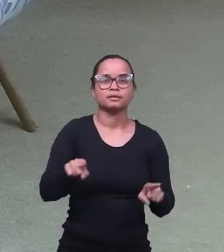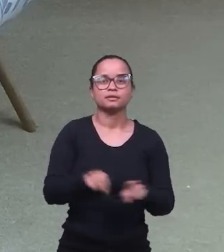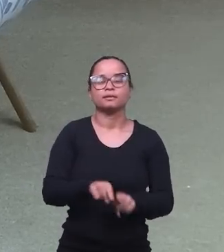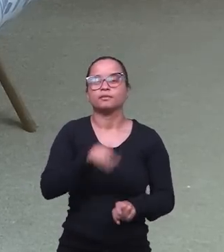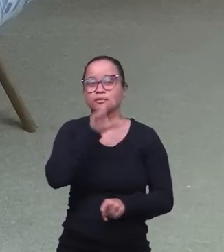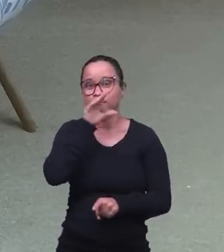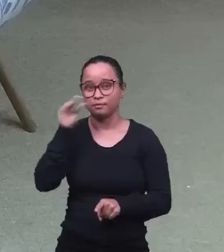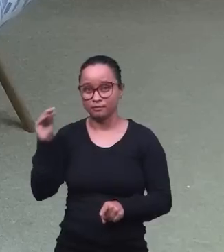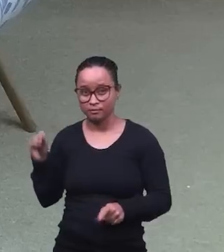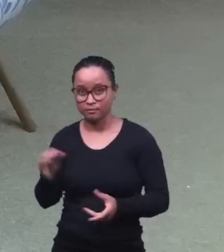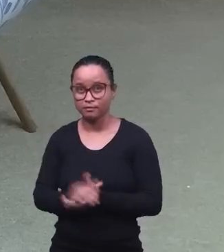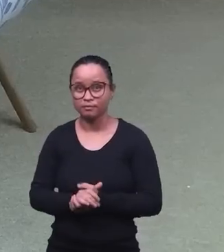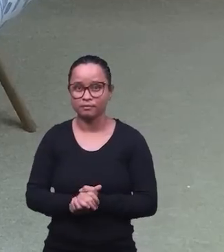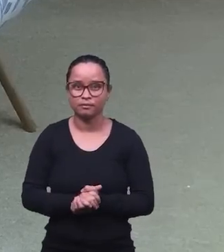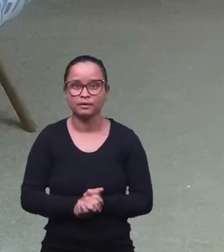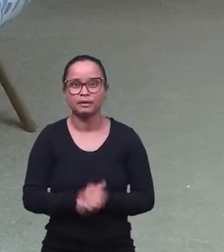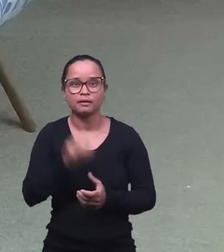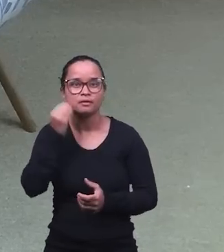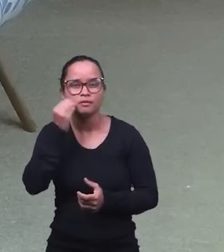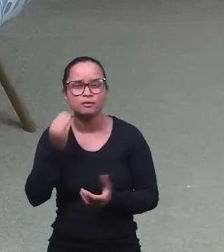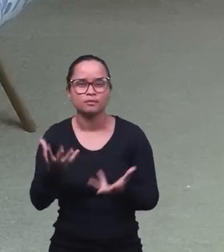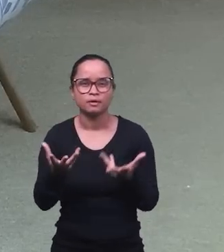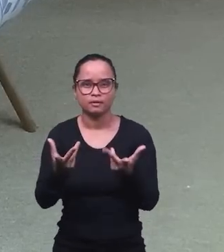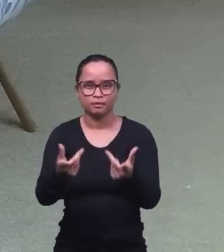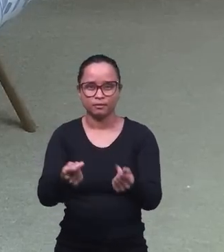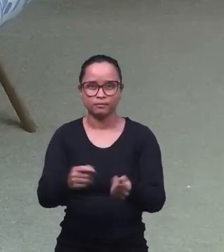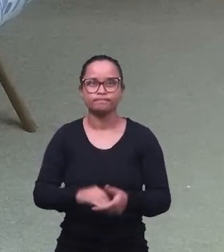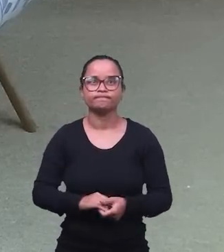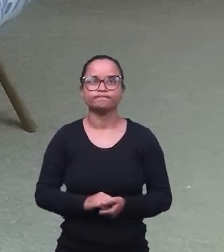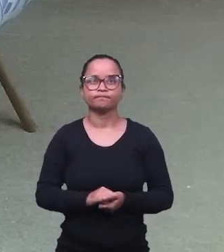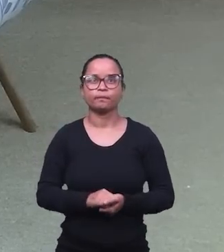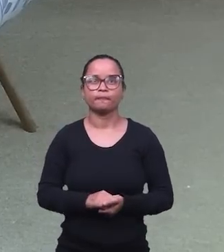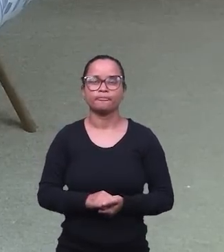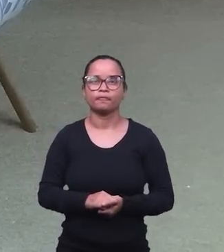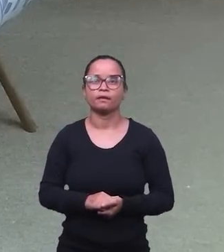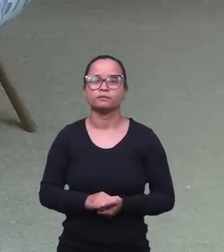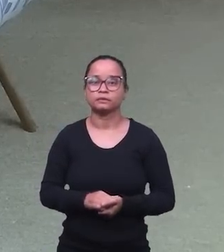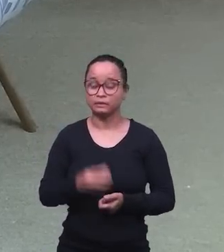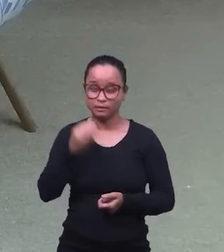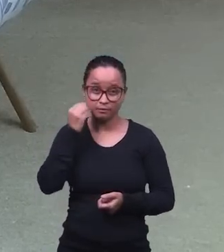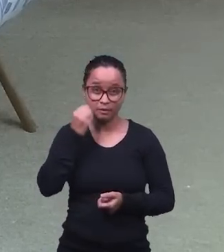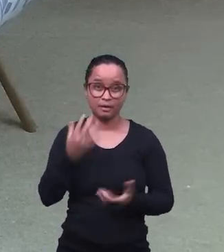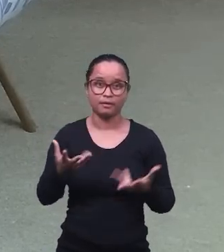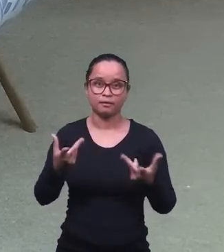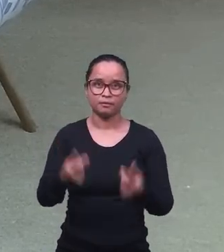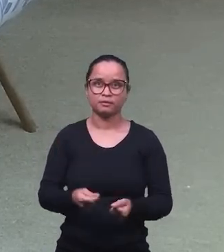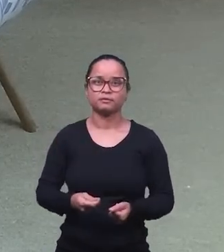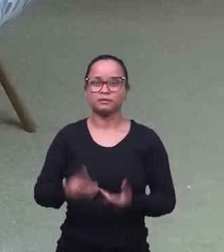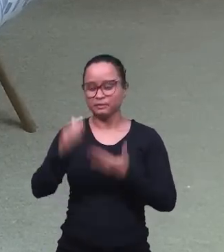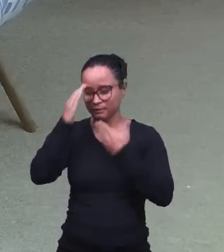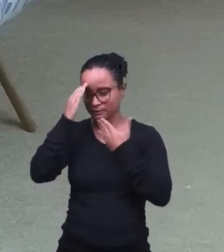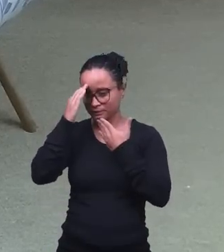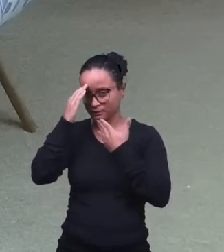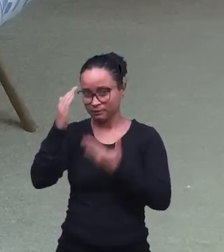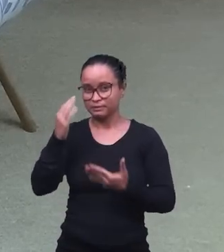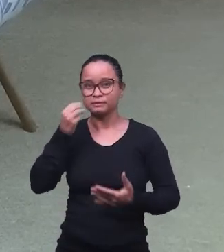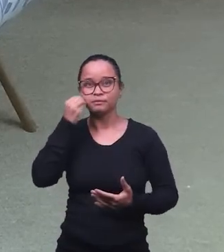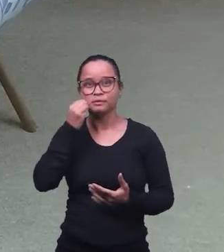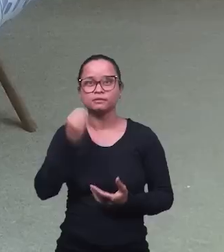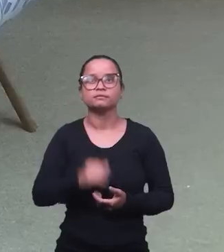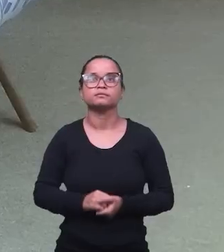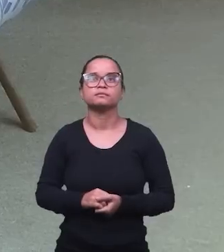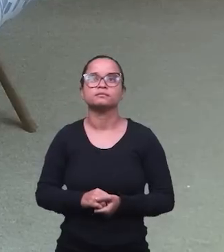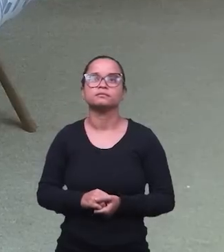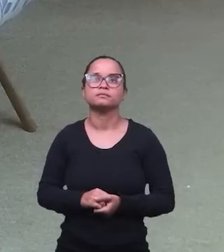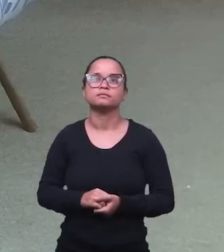nossos adolescentes. Né? E tem sido uma experiência maravilhosa, não é? Muito. Uma experiência maravilhosa. Tem sido uma grande experiência, grata Glória a experiência. Jesus.